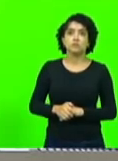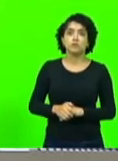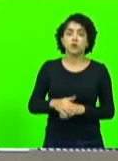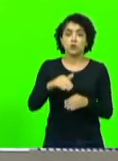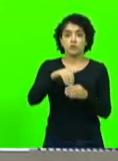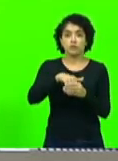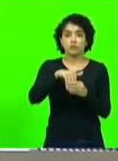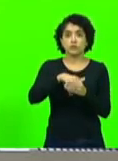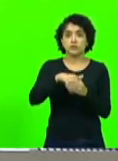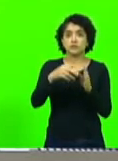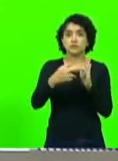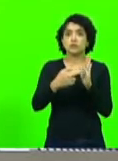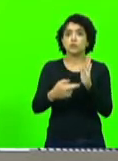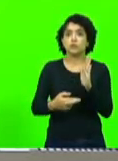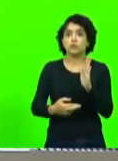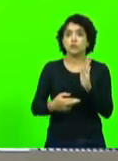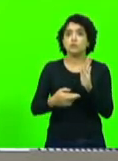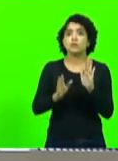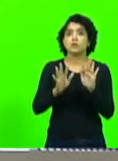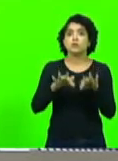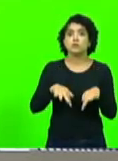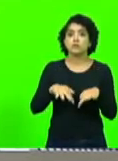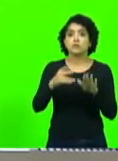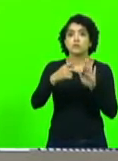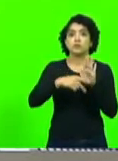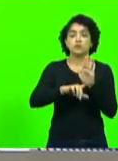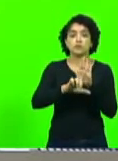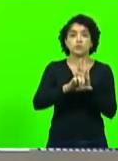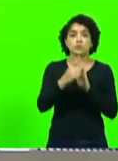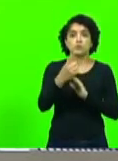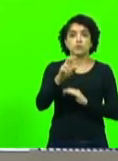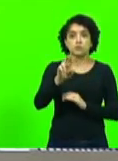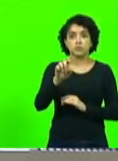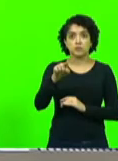Votação da redação final do projeto de lei